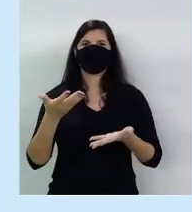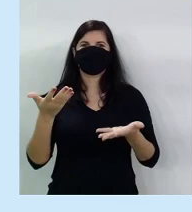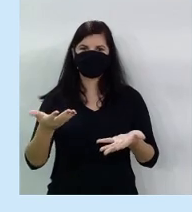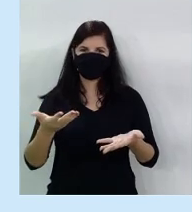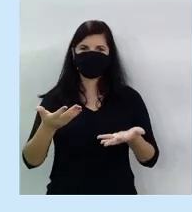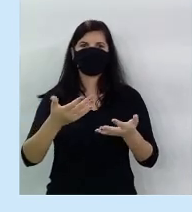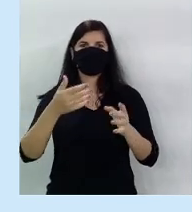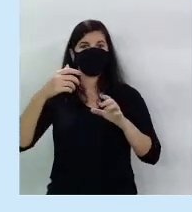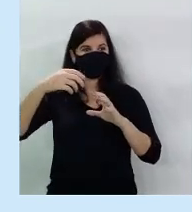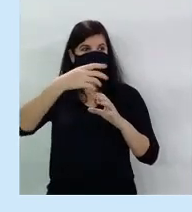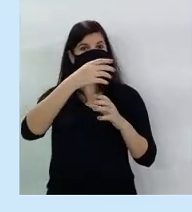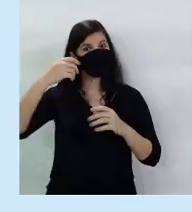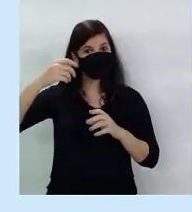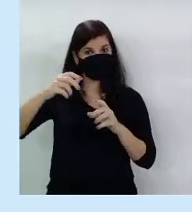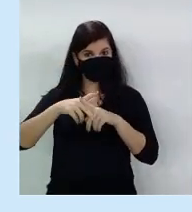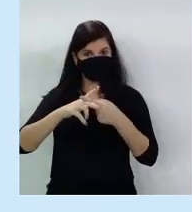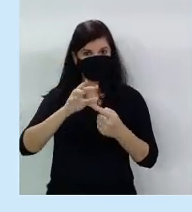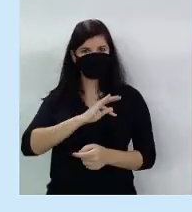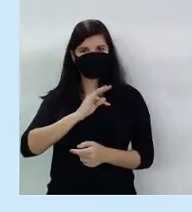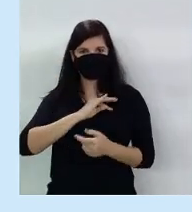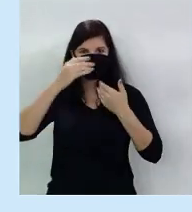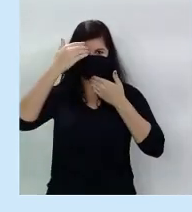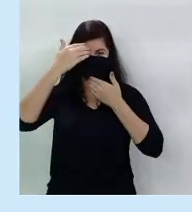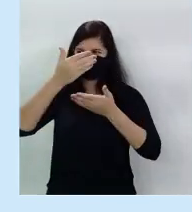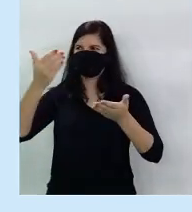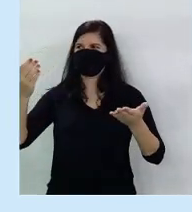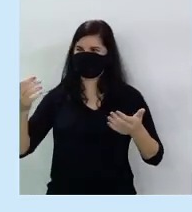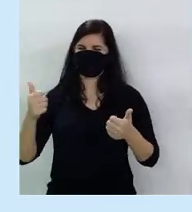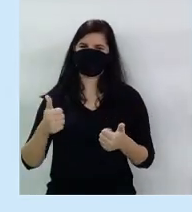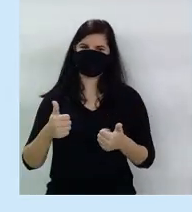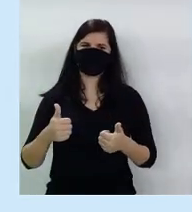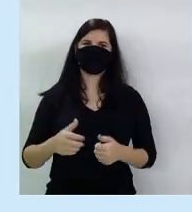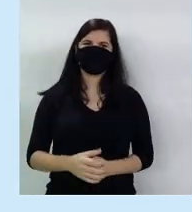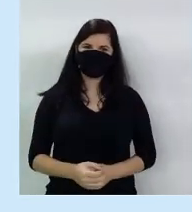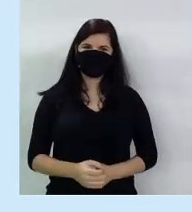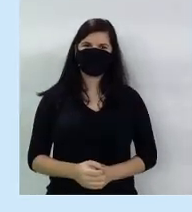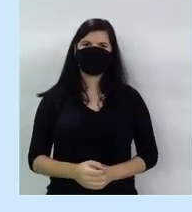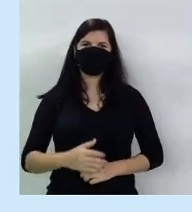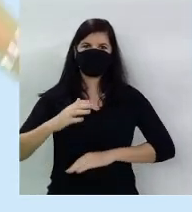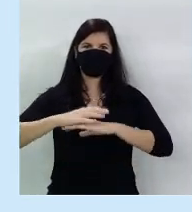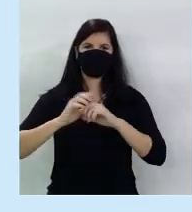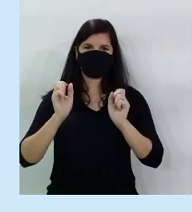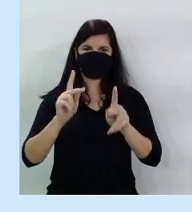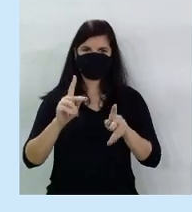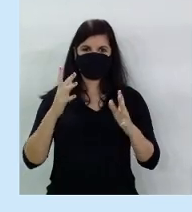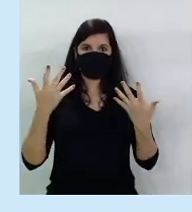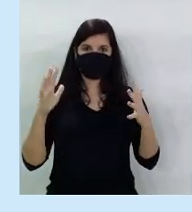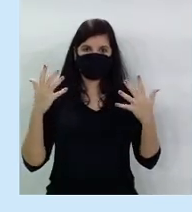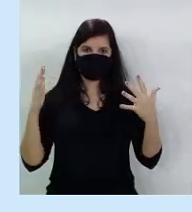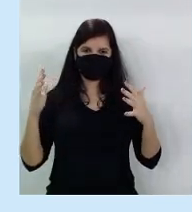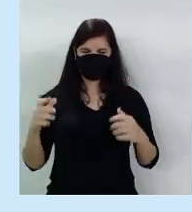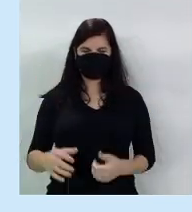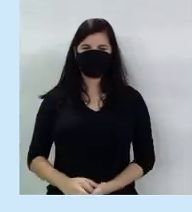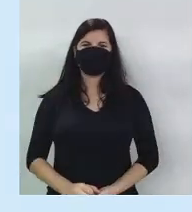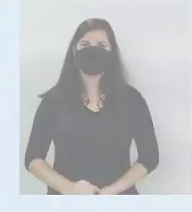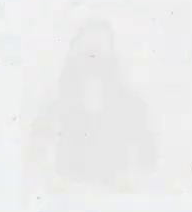e a Ronaldo do Som. Muito obrigado, professora, certo? Por essa execução. Parabéns!